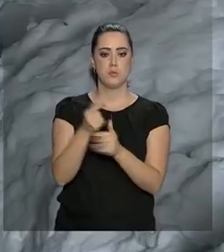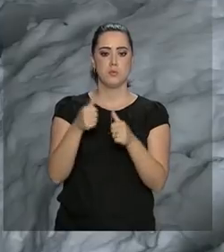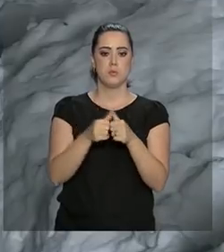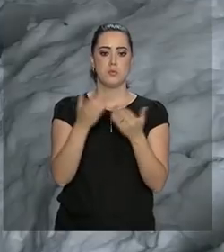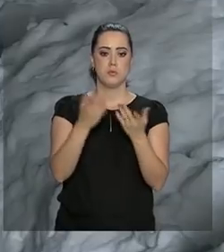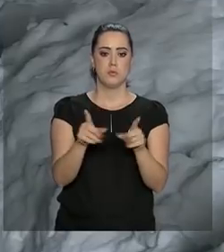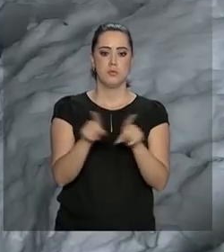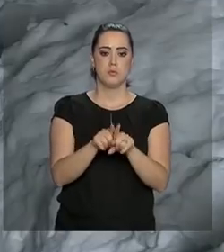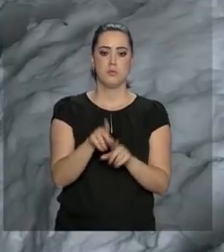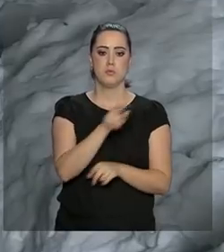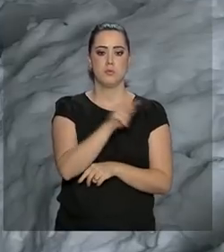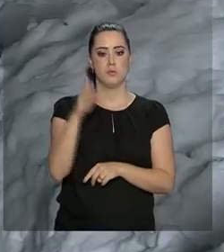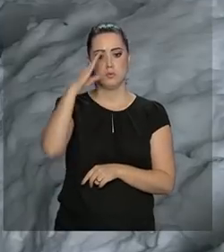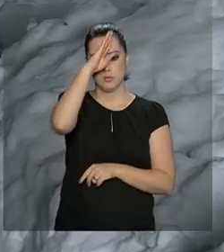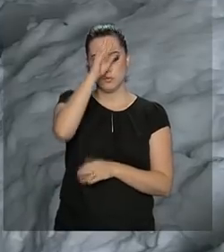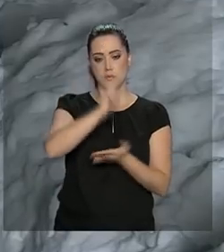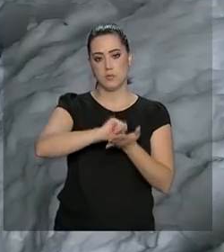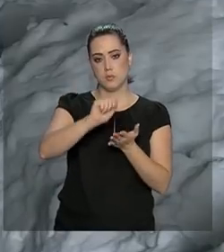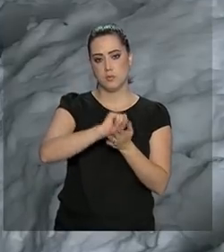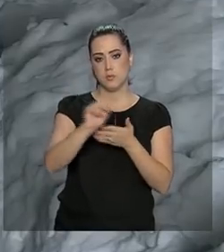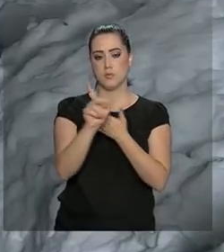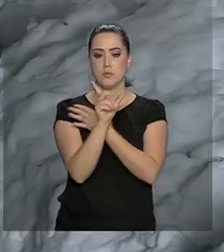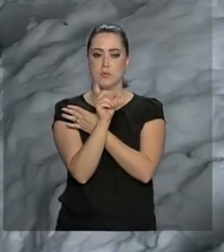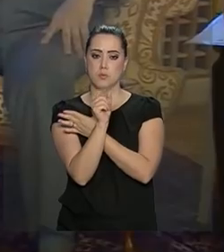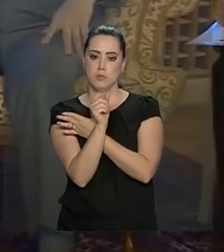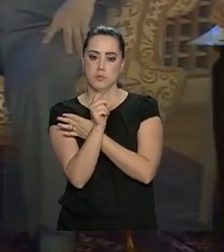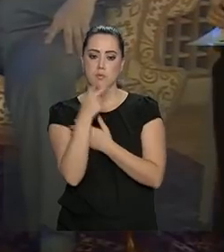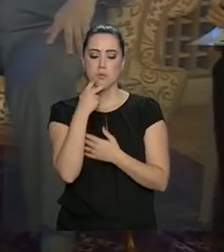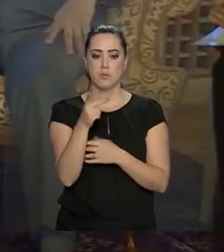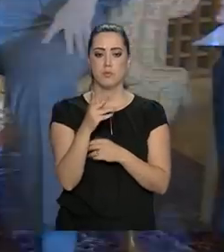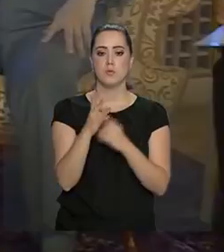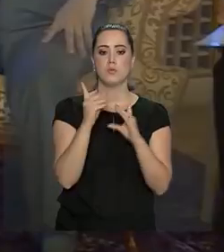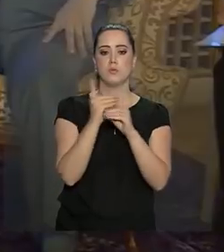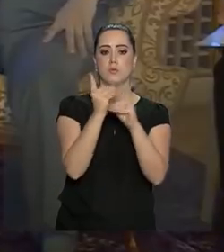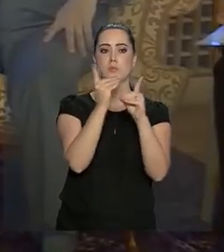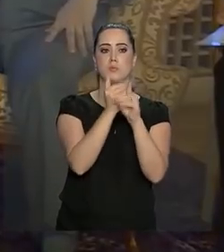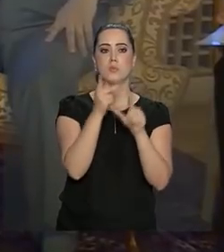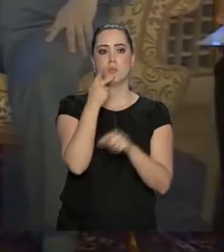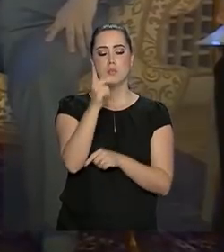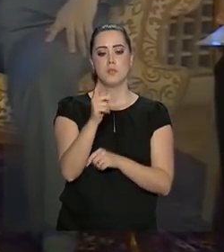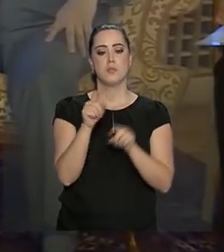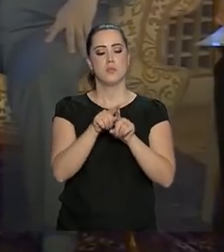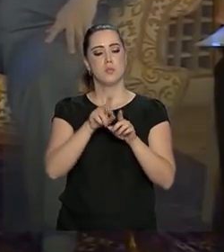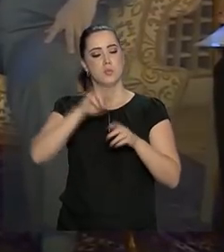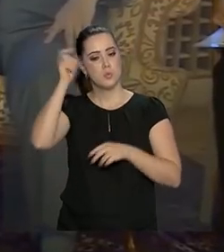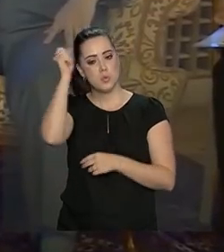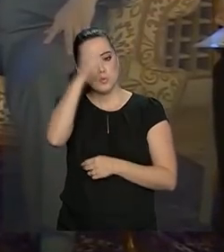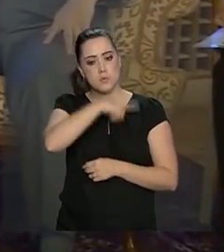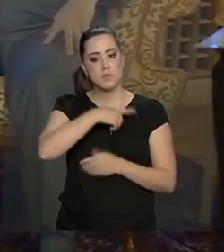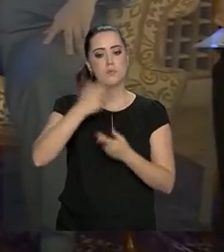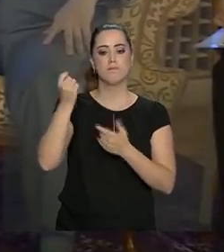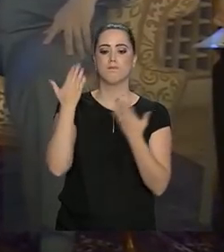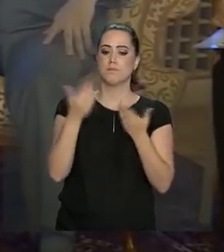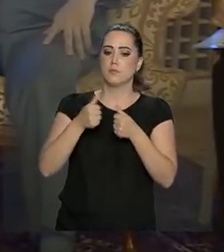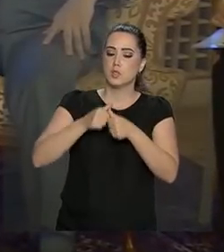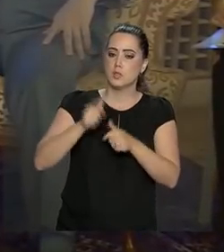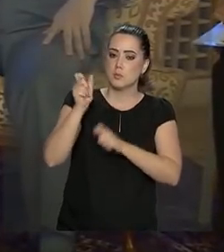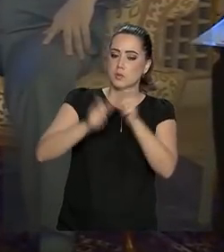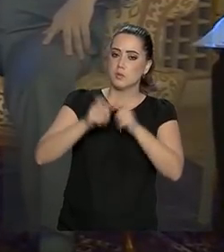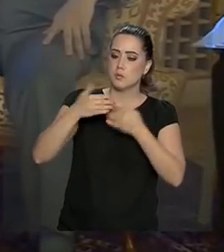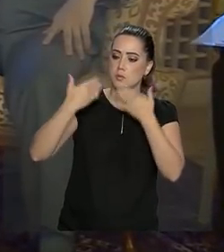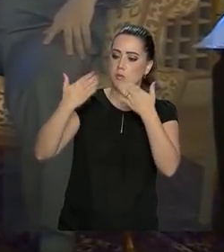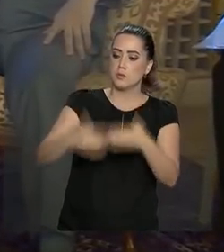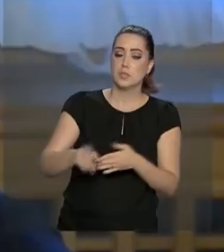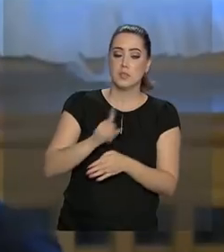E Jair Bolsonaro escreveu no Twitter sobre esse encontro. Ele comentou sobre as dificuldades que brasileiros